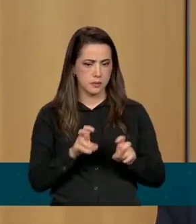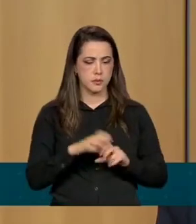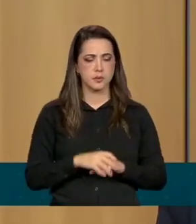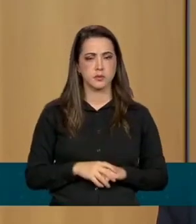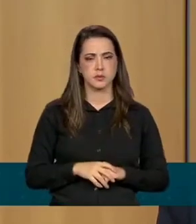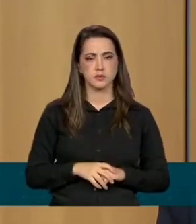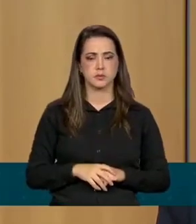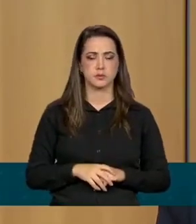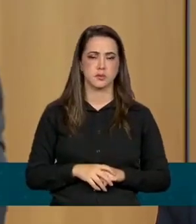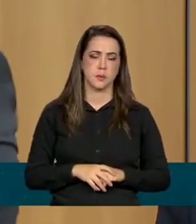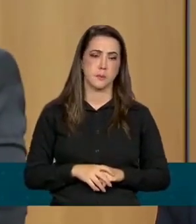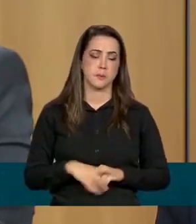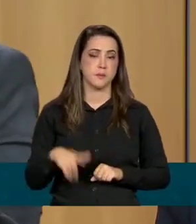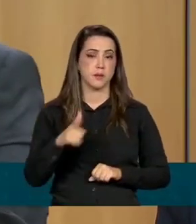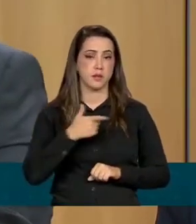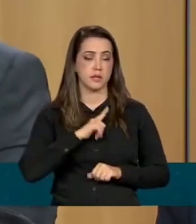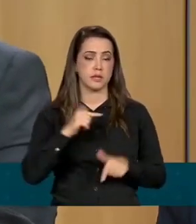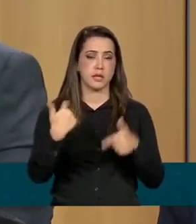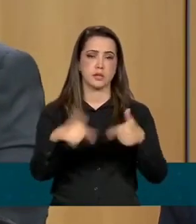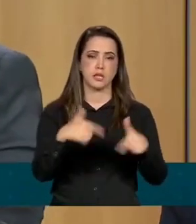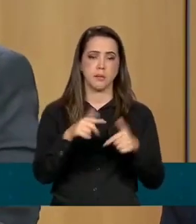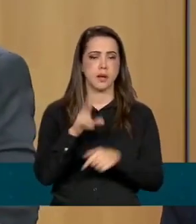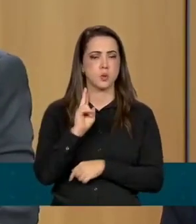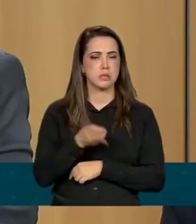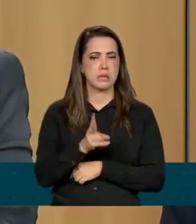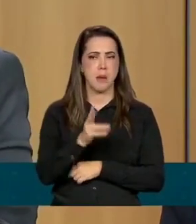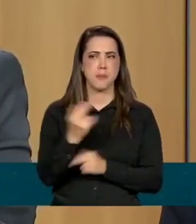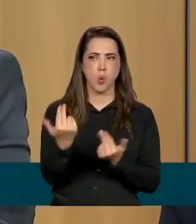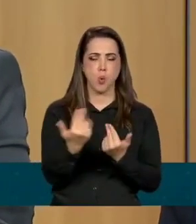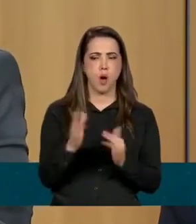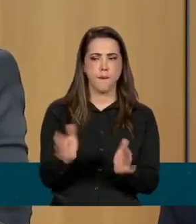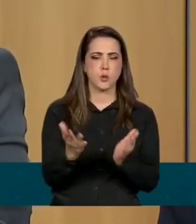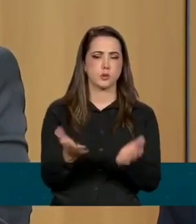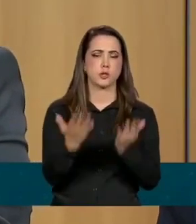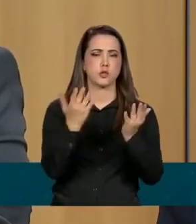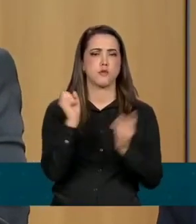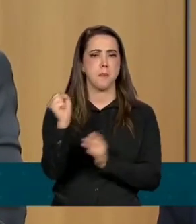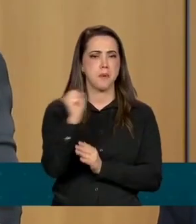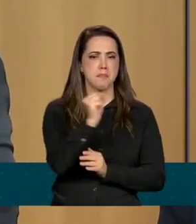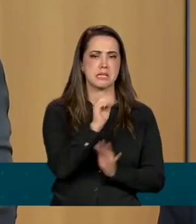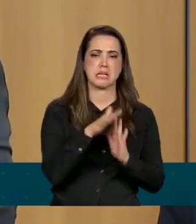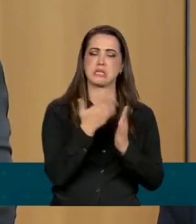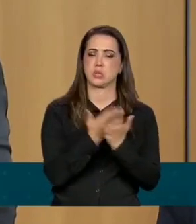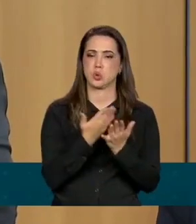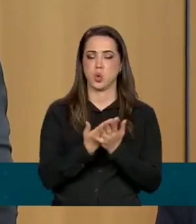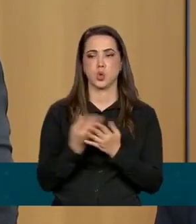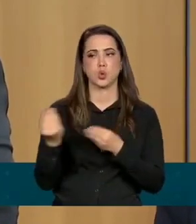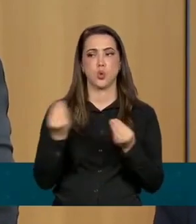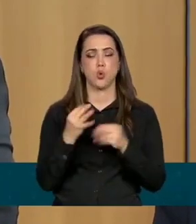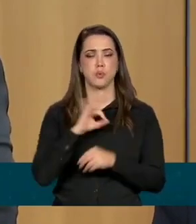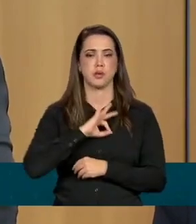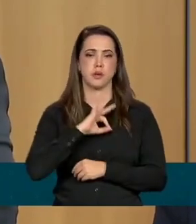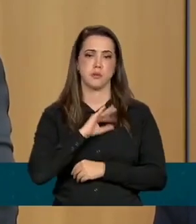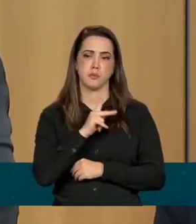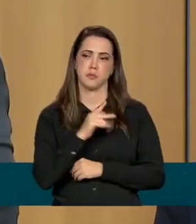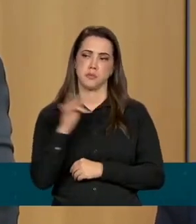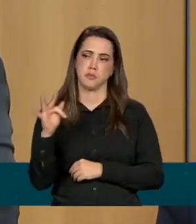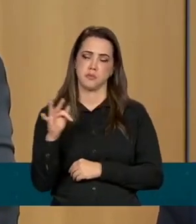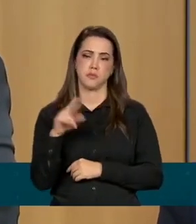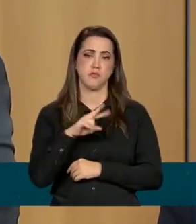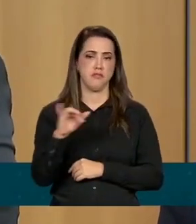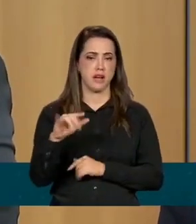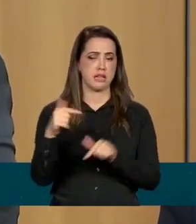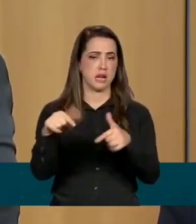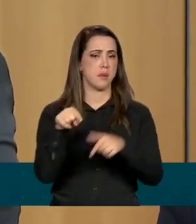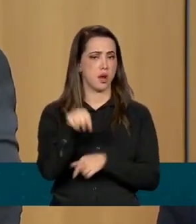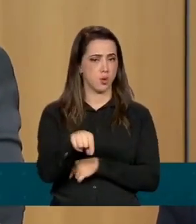isso, que tem atuação recorrente em incentivar esses ataques, e como que a Polícia Federal vai